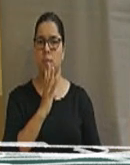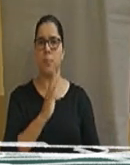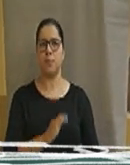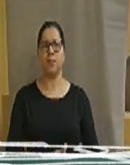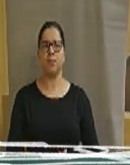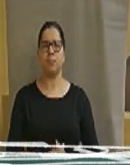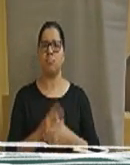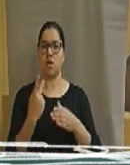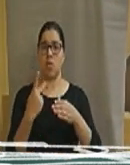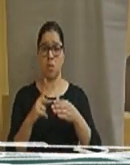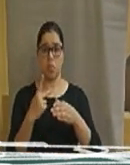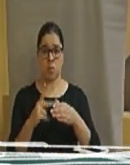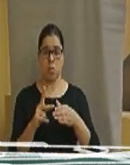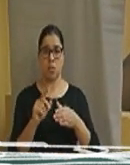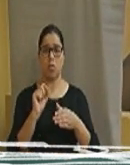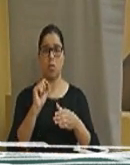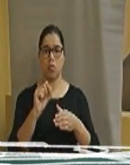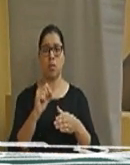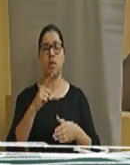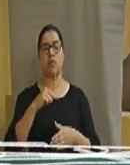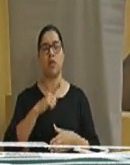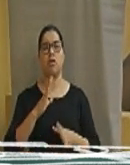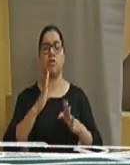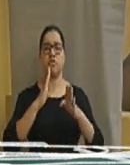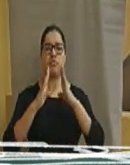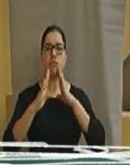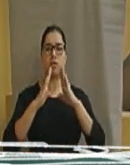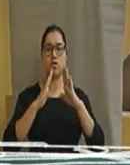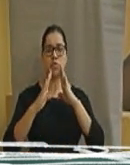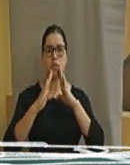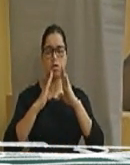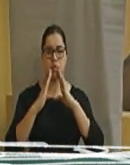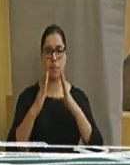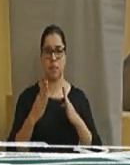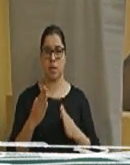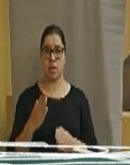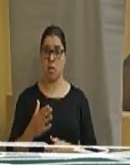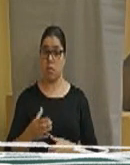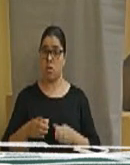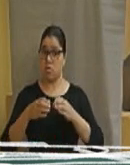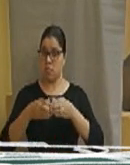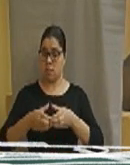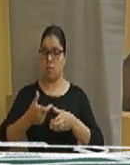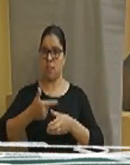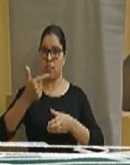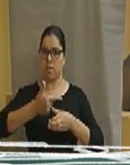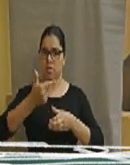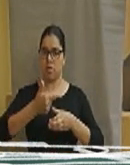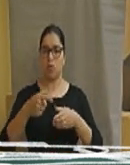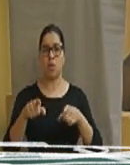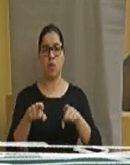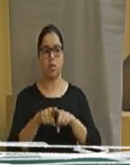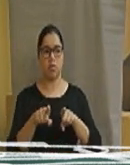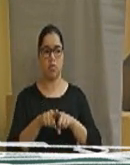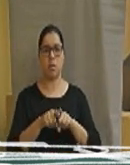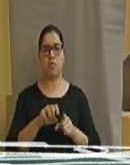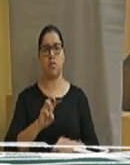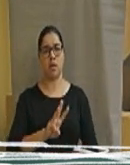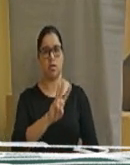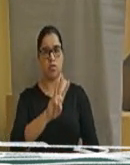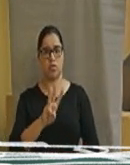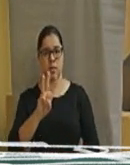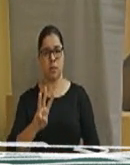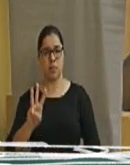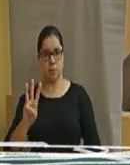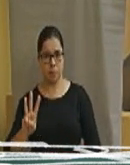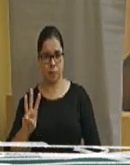já na página do Facebook da Chapa UFGD em Ação, também no próprio site da universidade, na